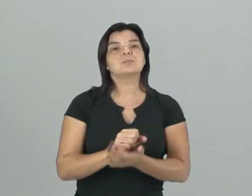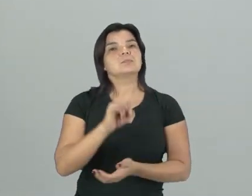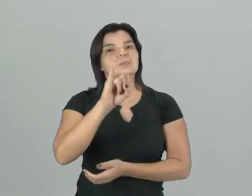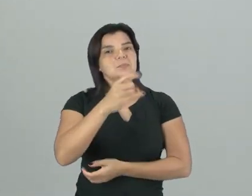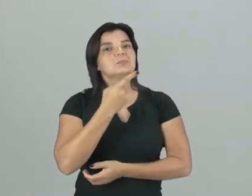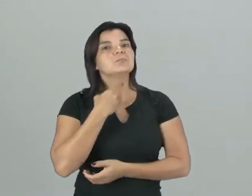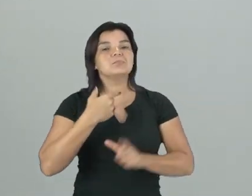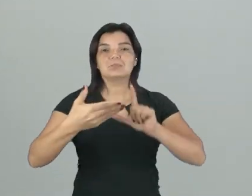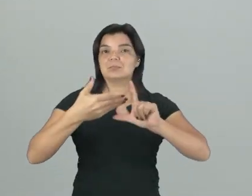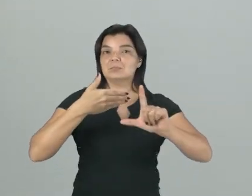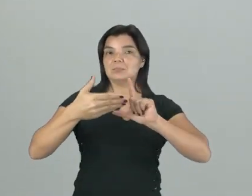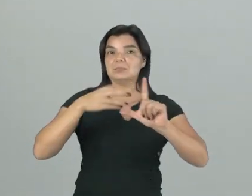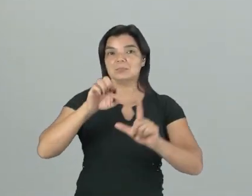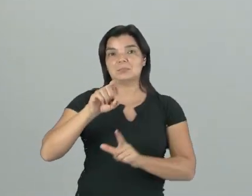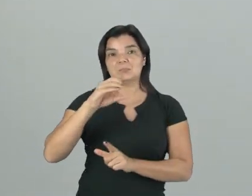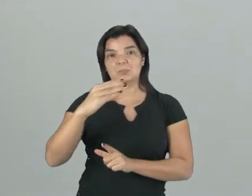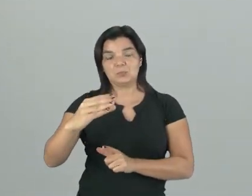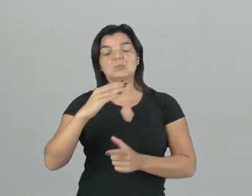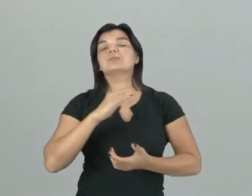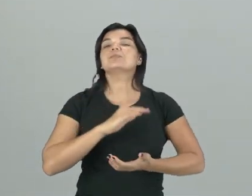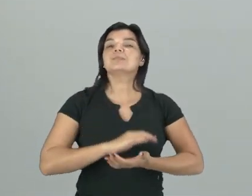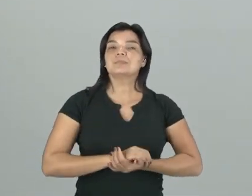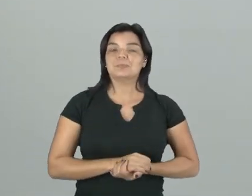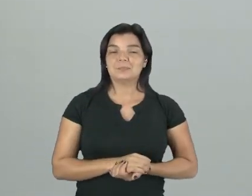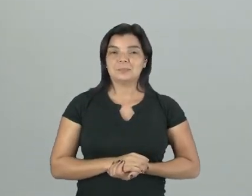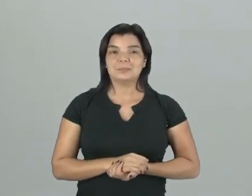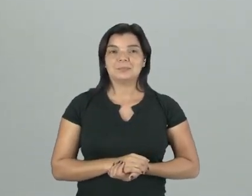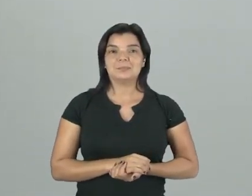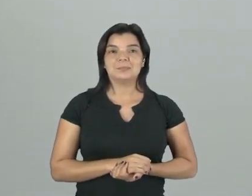você quiser acessá-la ou qualquer outro componente curricular,